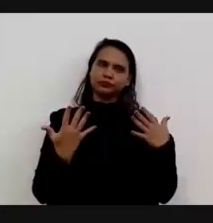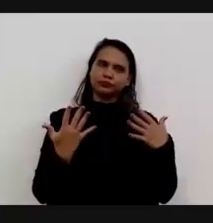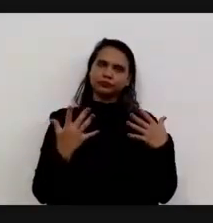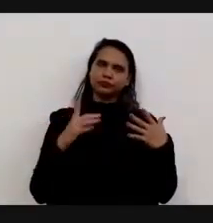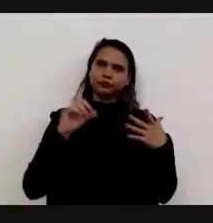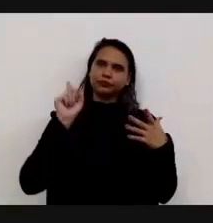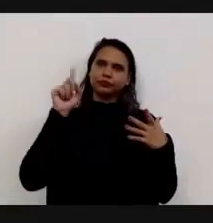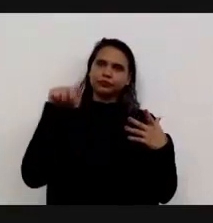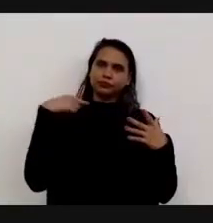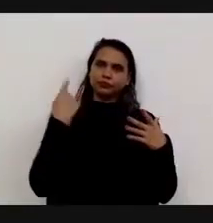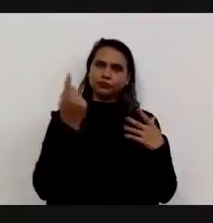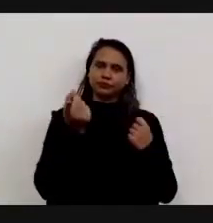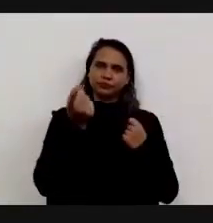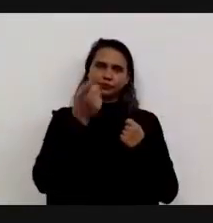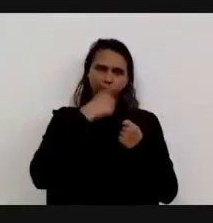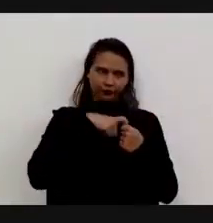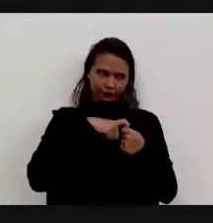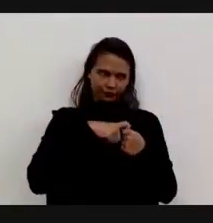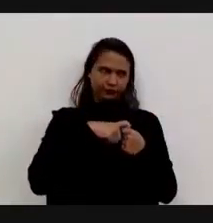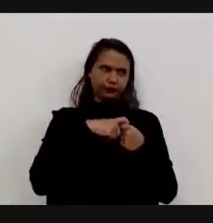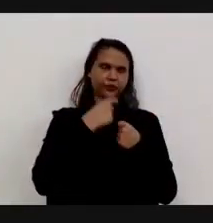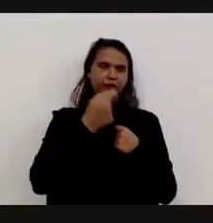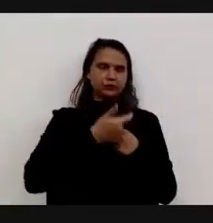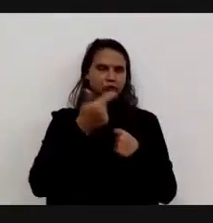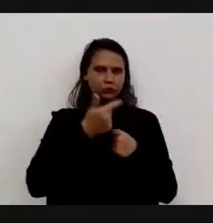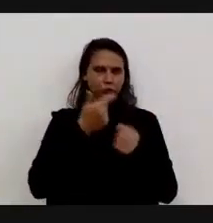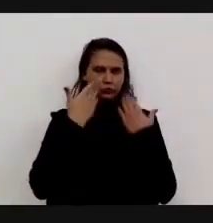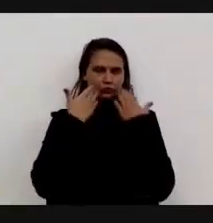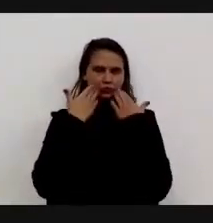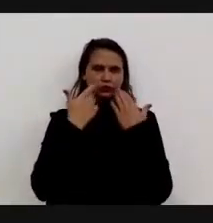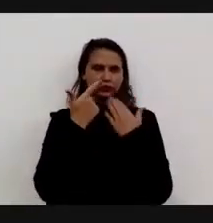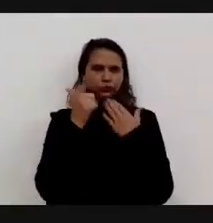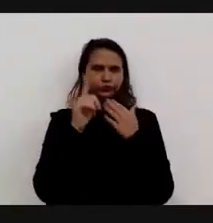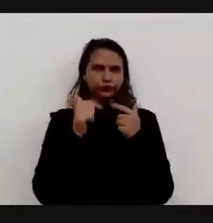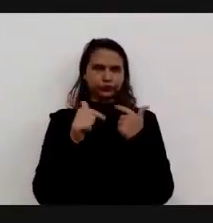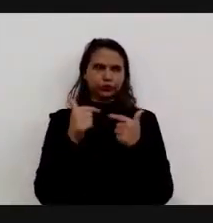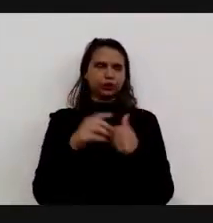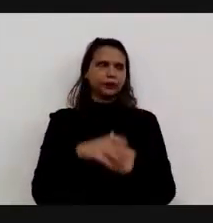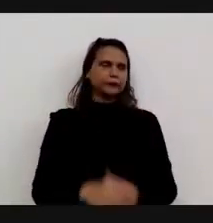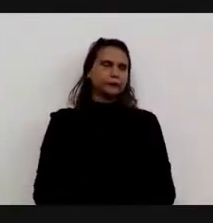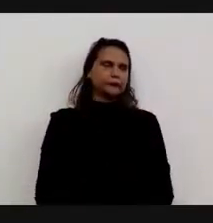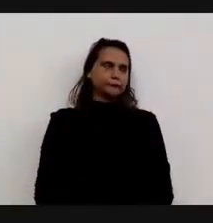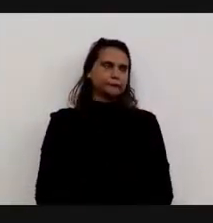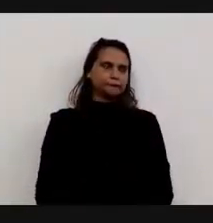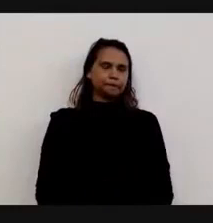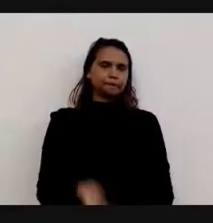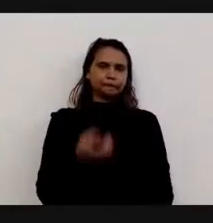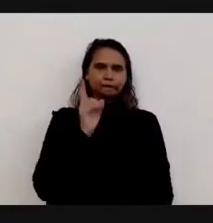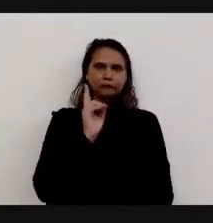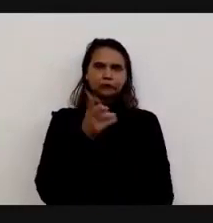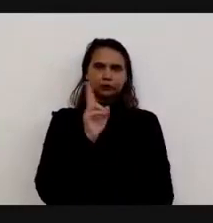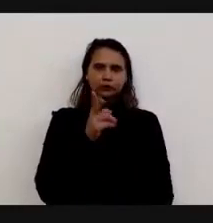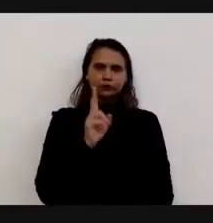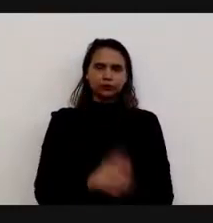Daqui a pouco o Sérgio retorna para uma segunda exposição no outro trabalho. Então, vou dar